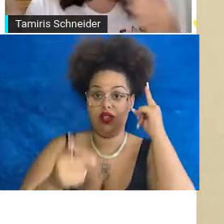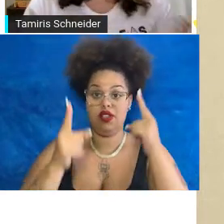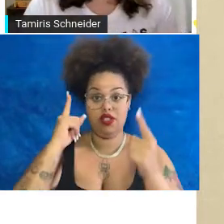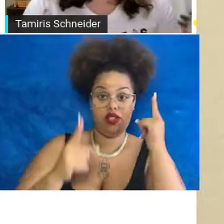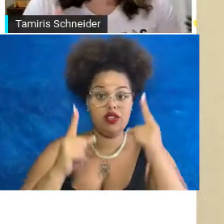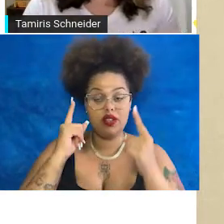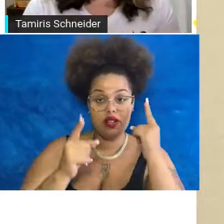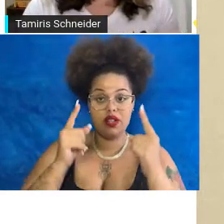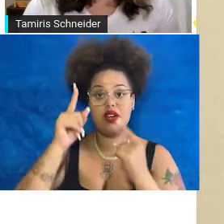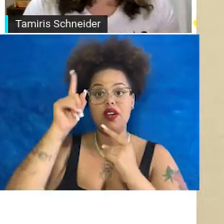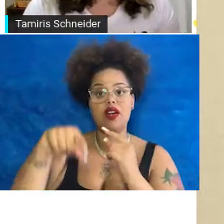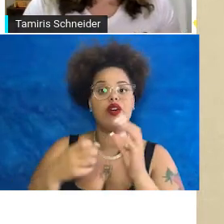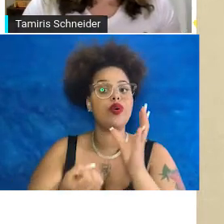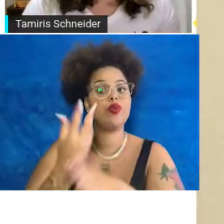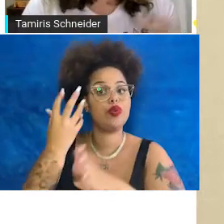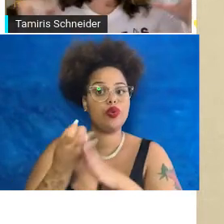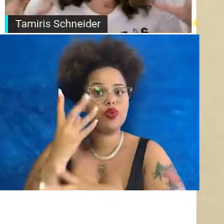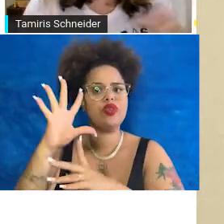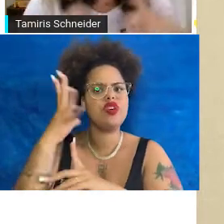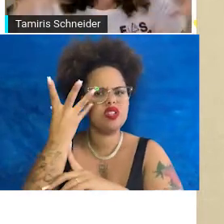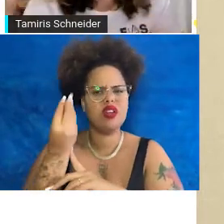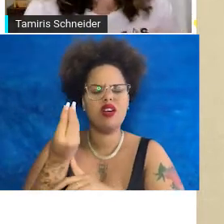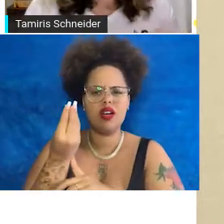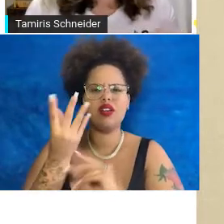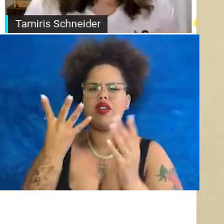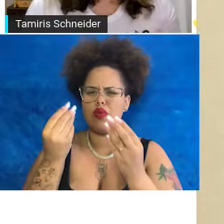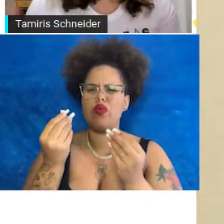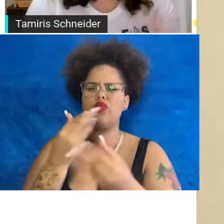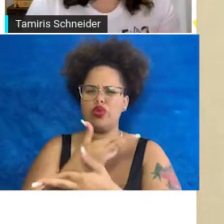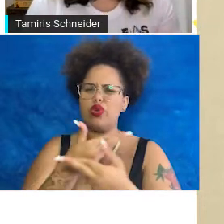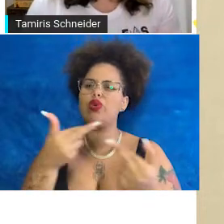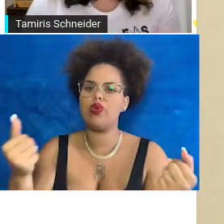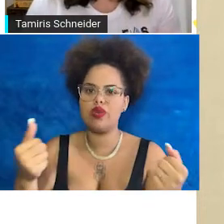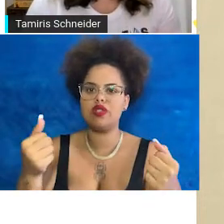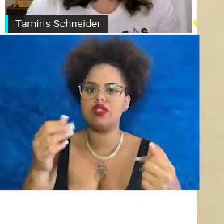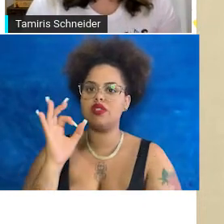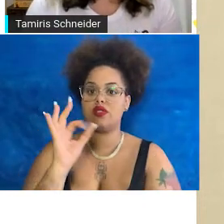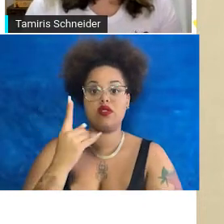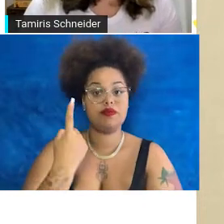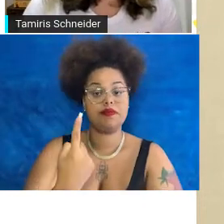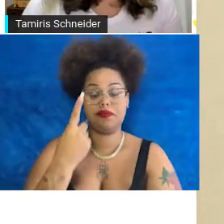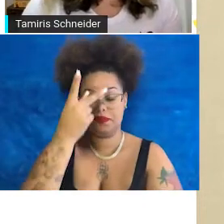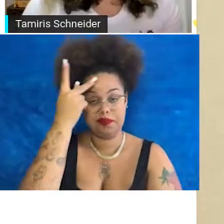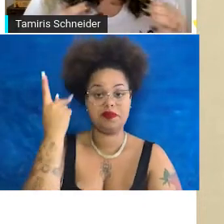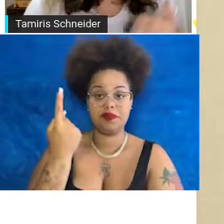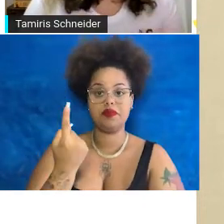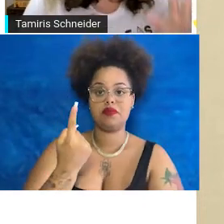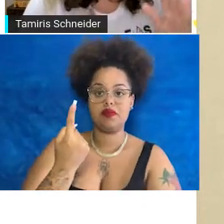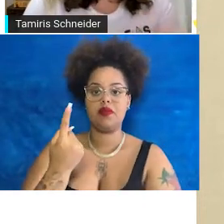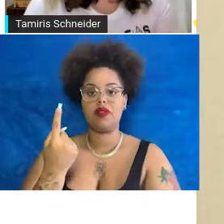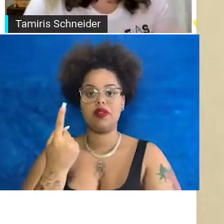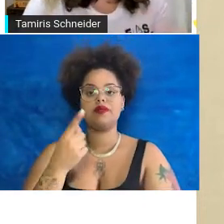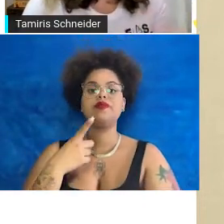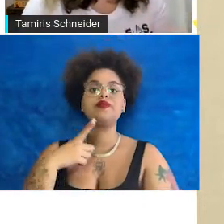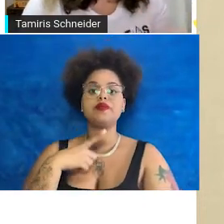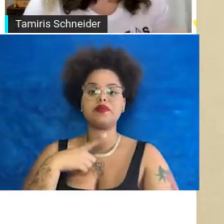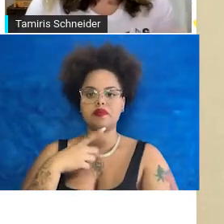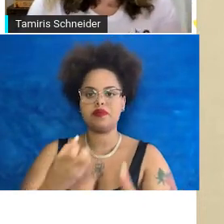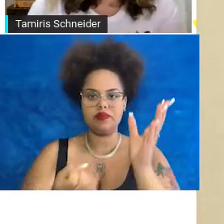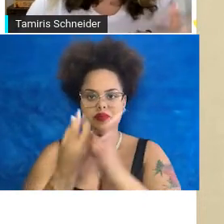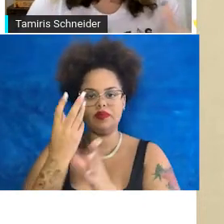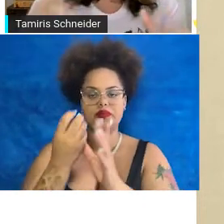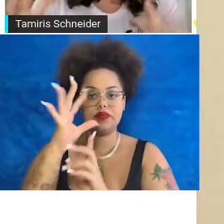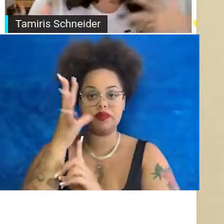isso vai ser o produtor de arte. É muita coisa para ficar em só uma pessoa, né? Então, a gente tem aí o produtor de arte,